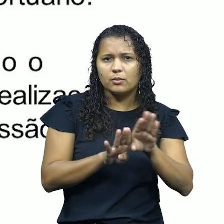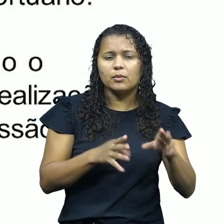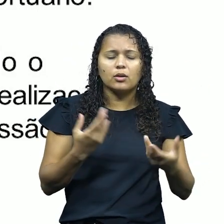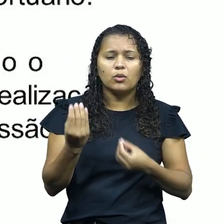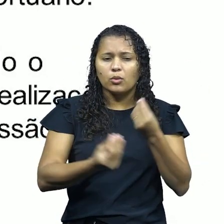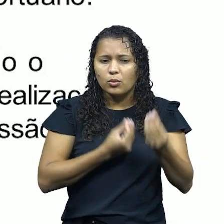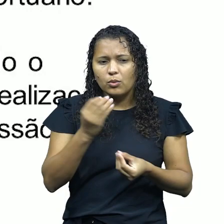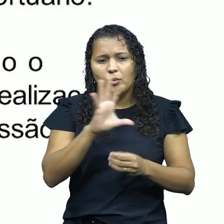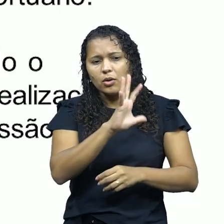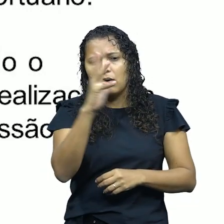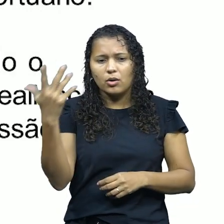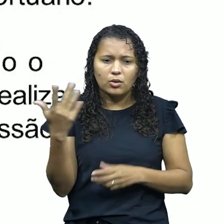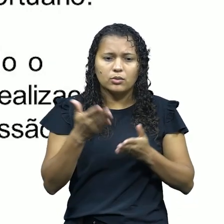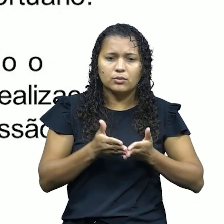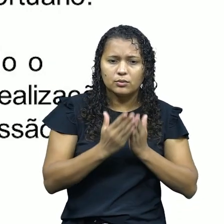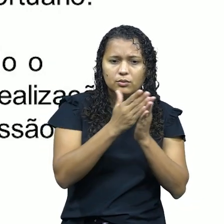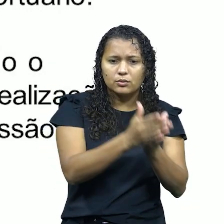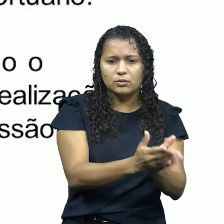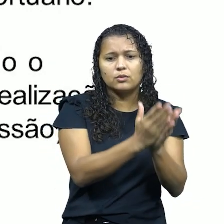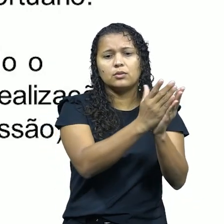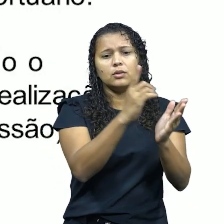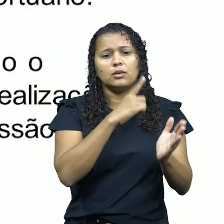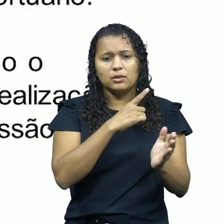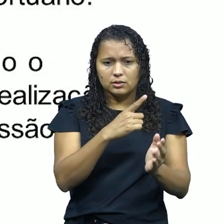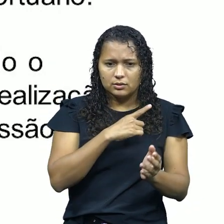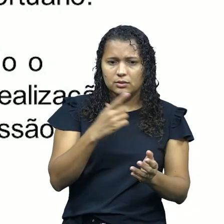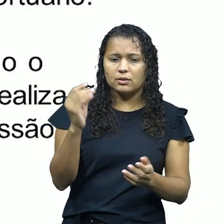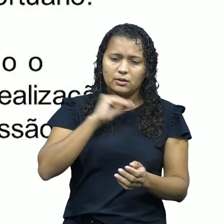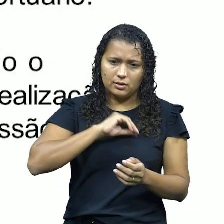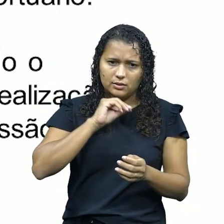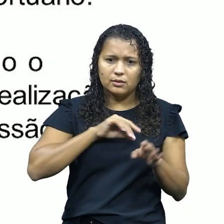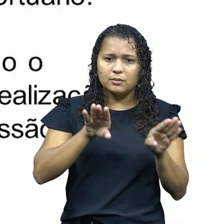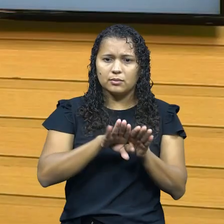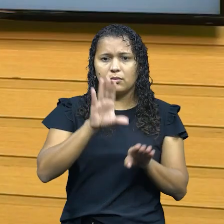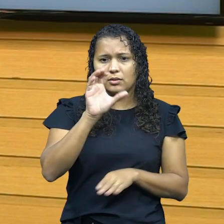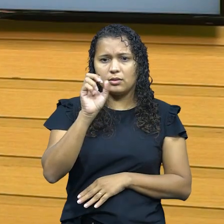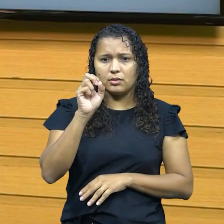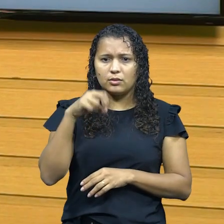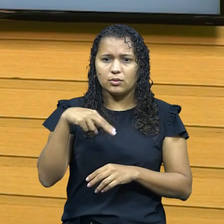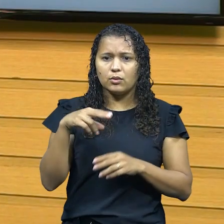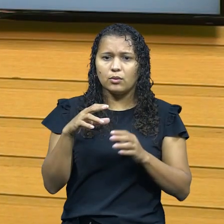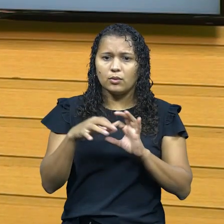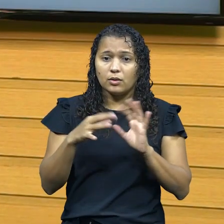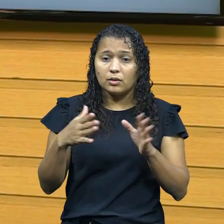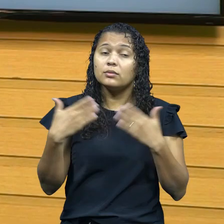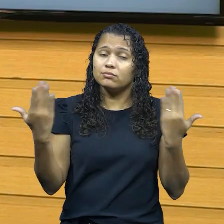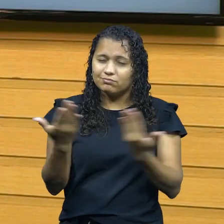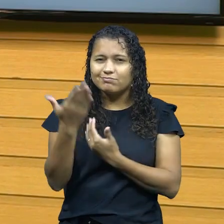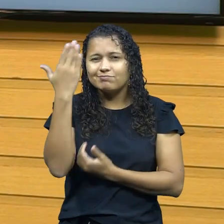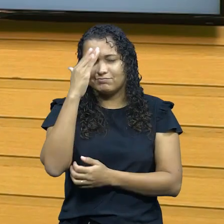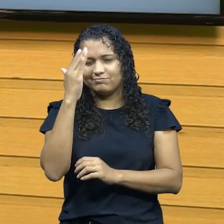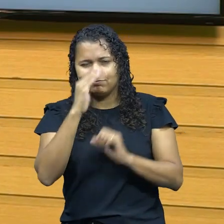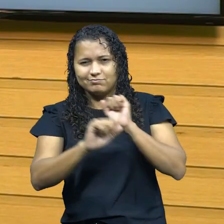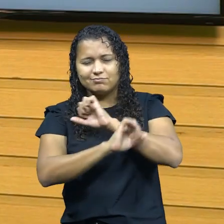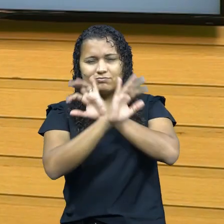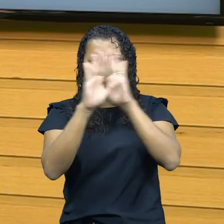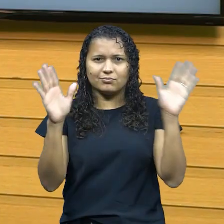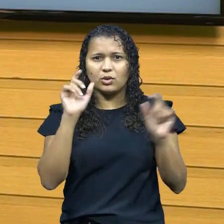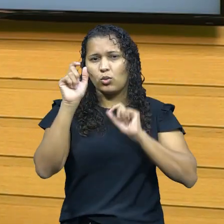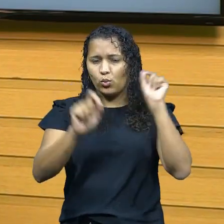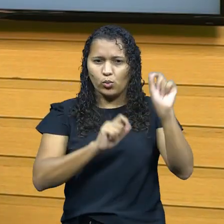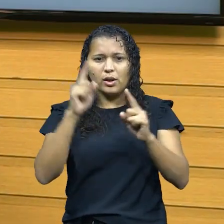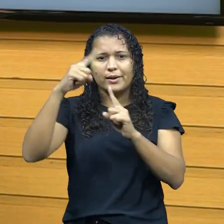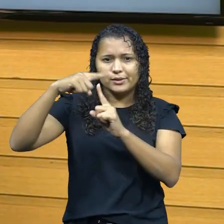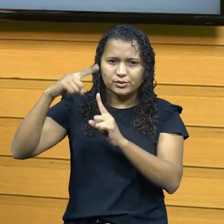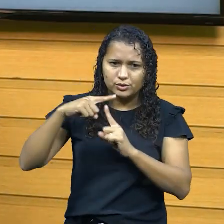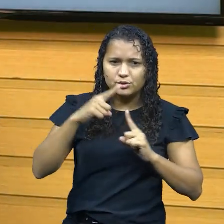realização da operação portuária por meio de arrendamentos e concessão, né? Então, agora que a gente entendeu melhor